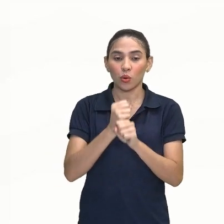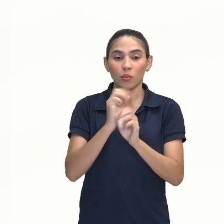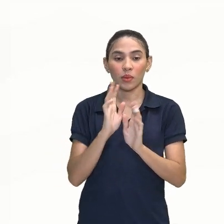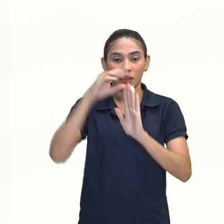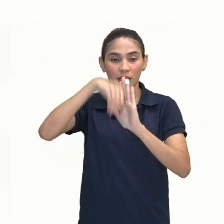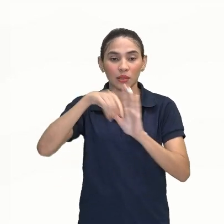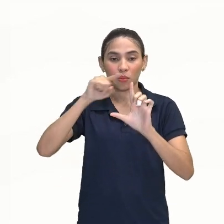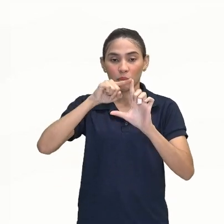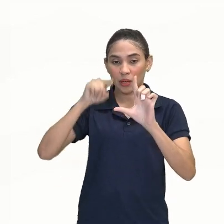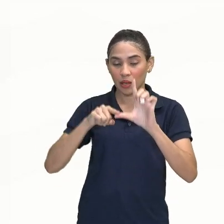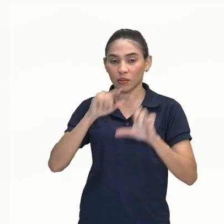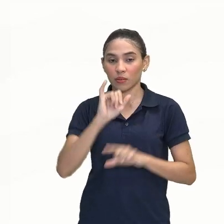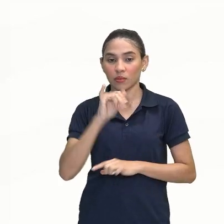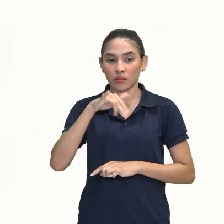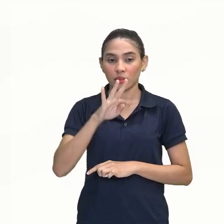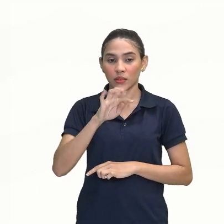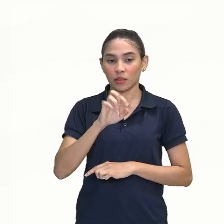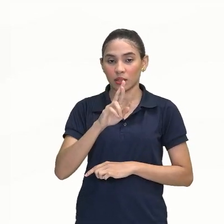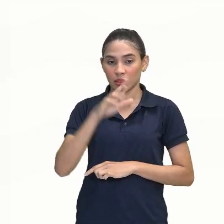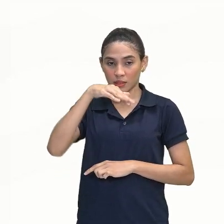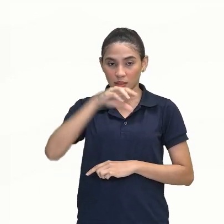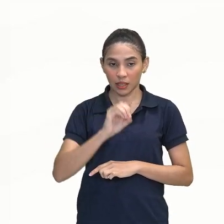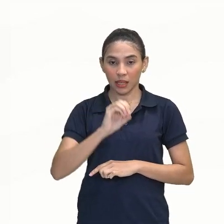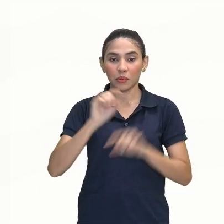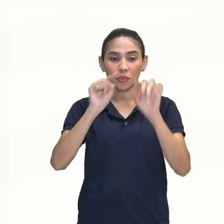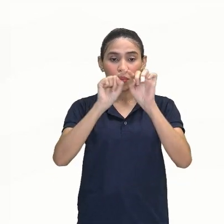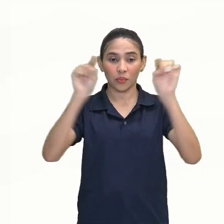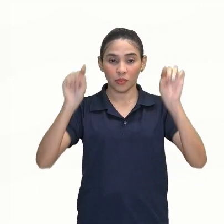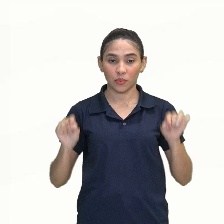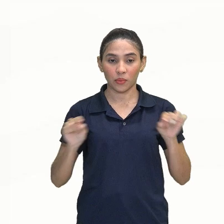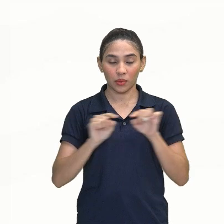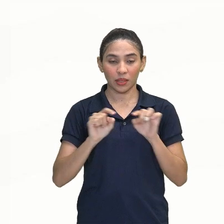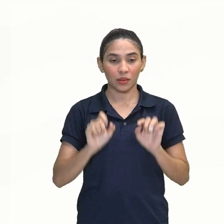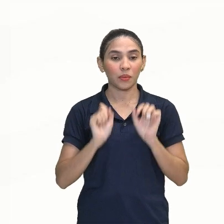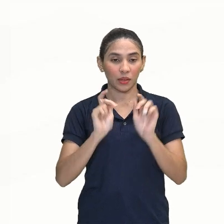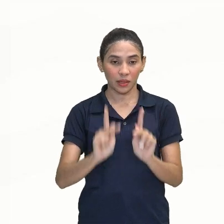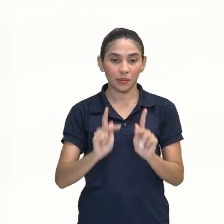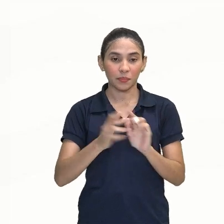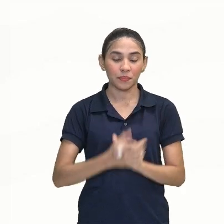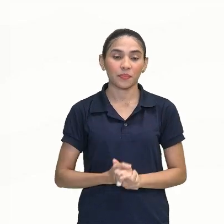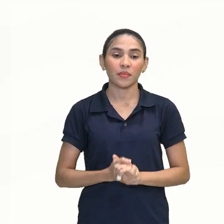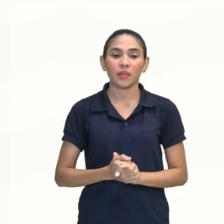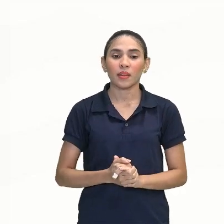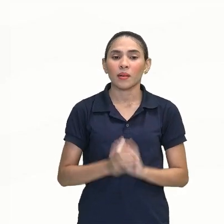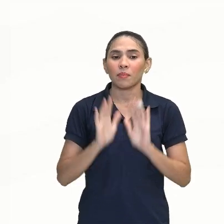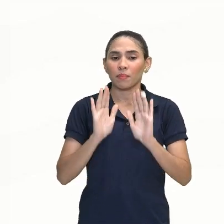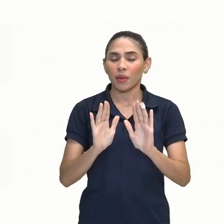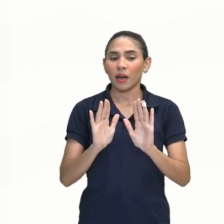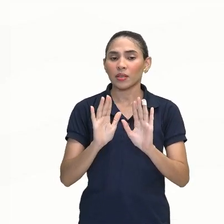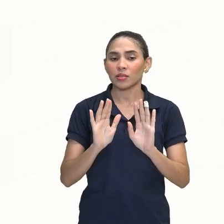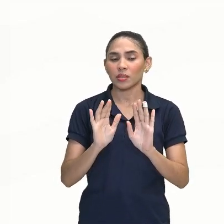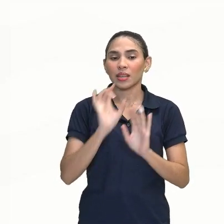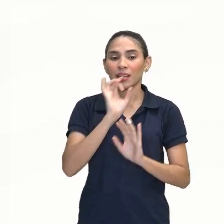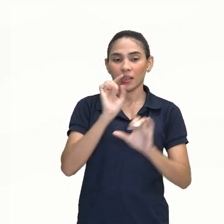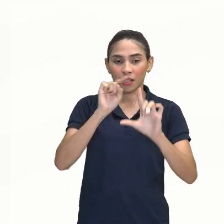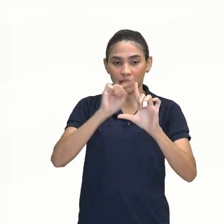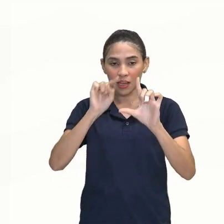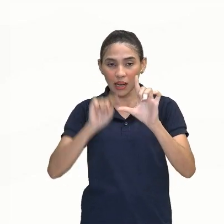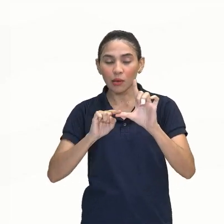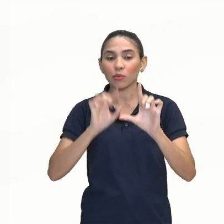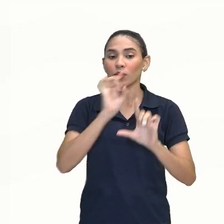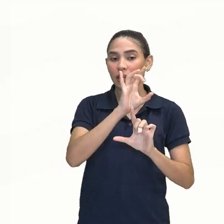ângulos internos de um quadrado. Ok? Mas quanto mede cada um dos